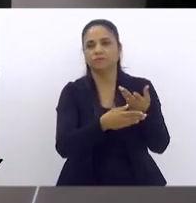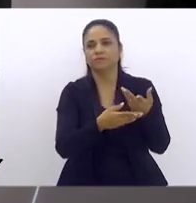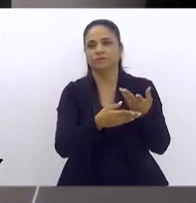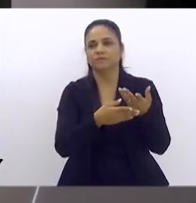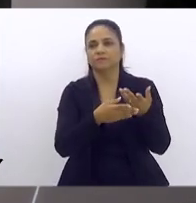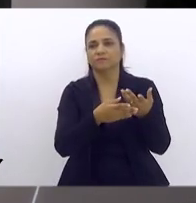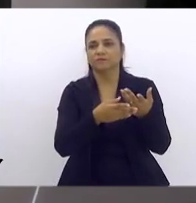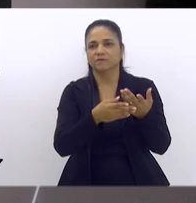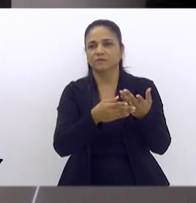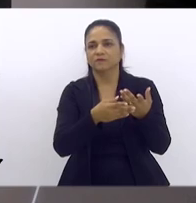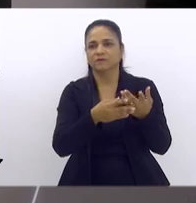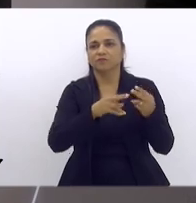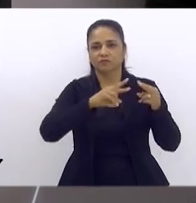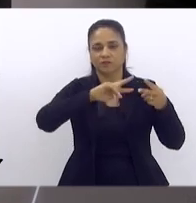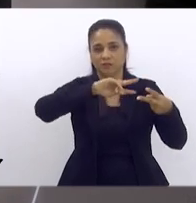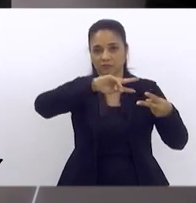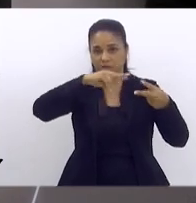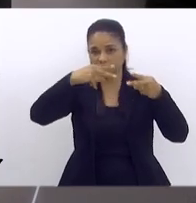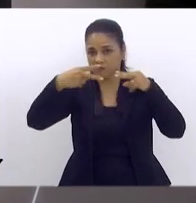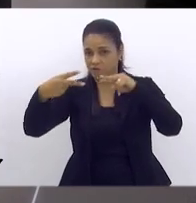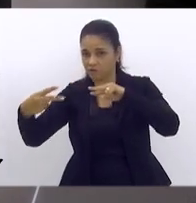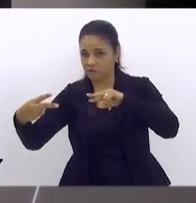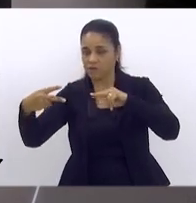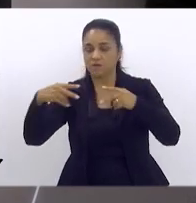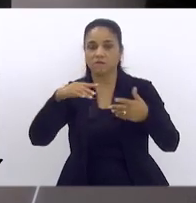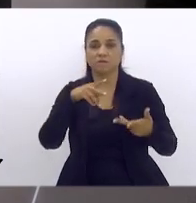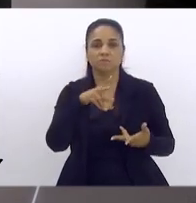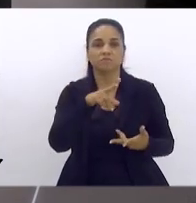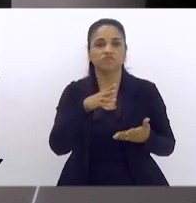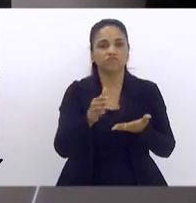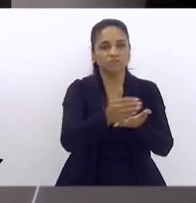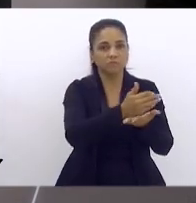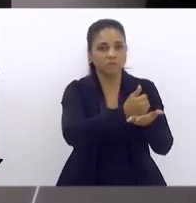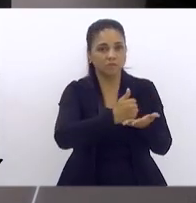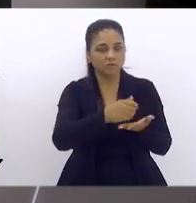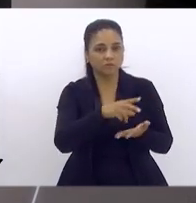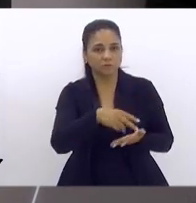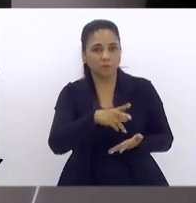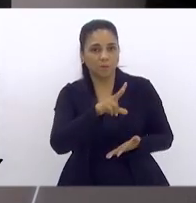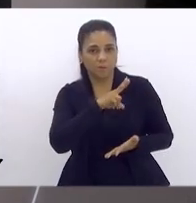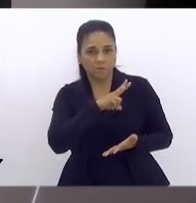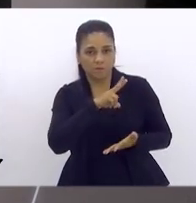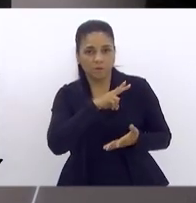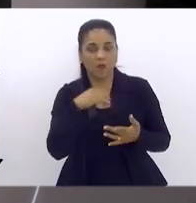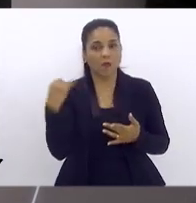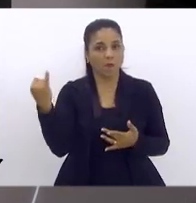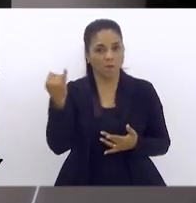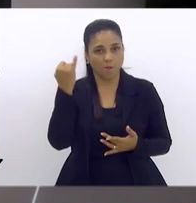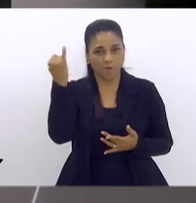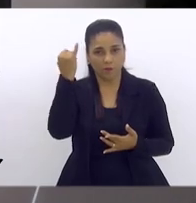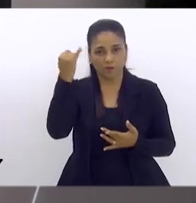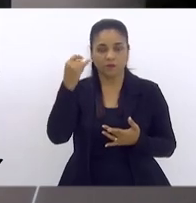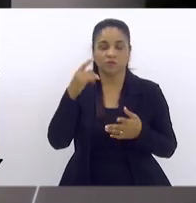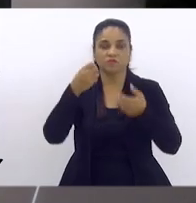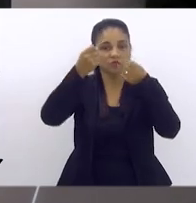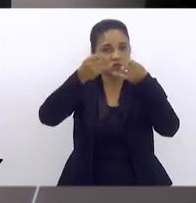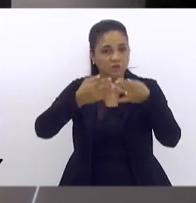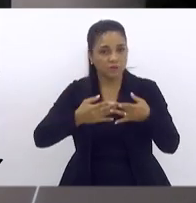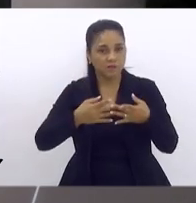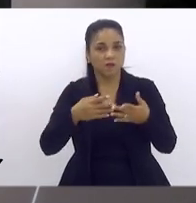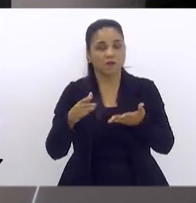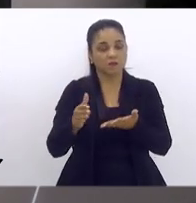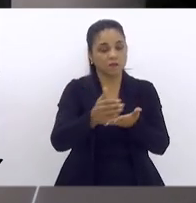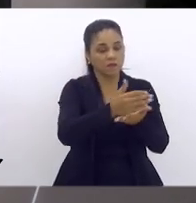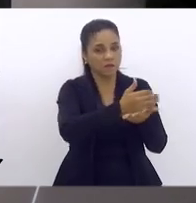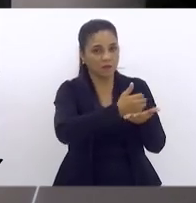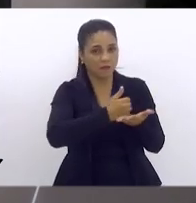de transferência de dados pessoais Mas além disso eu acho que é super importante quando a gente fala de dados pessoais isso tem muito a ver